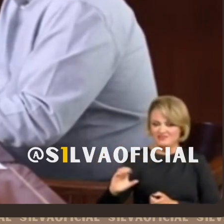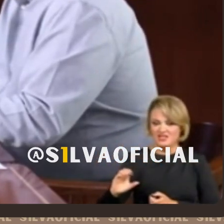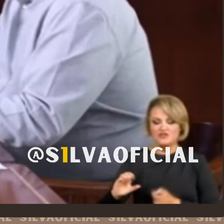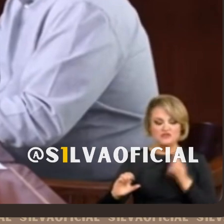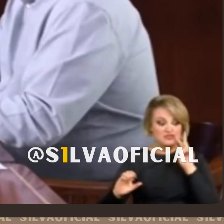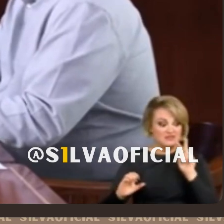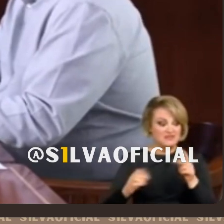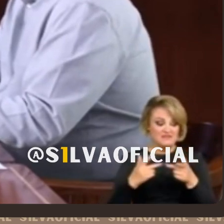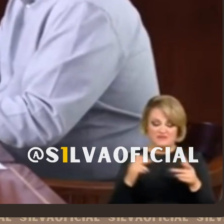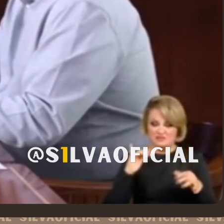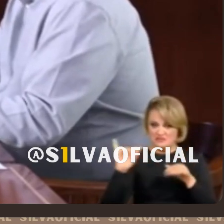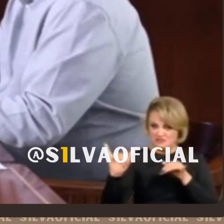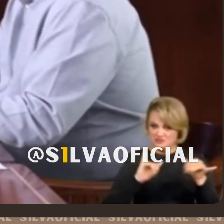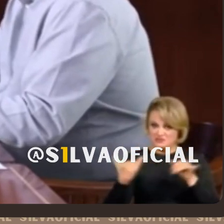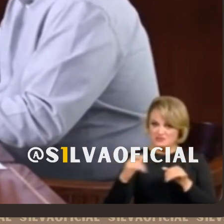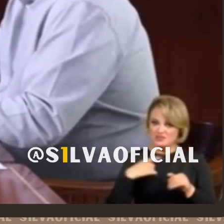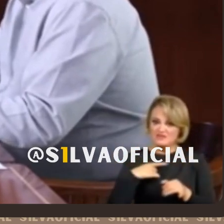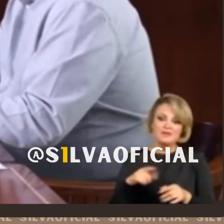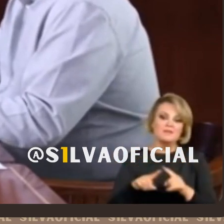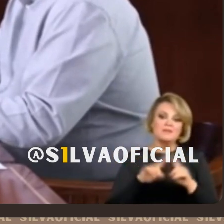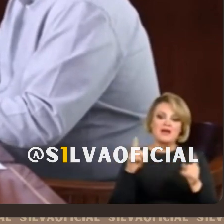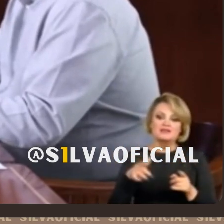sendo feito. E a gente tem uma pergunta